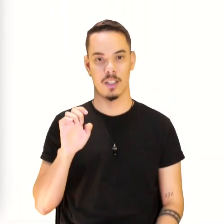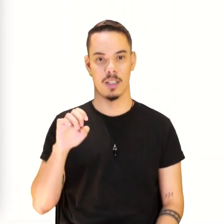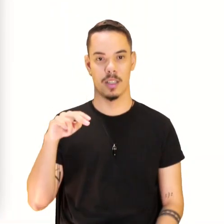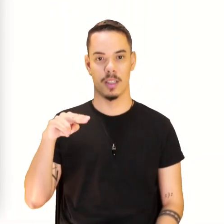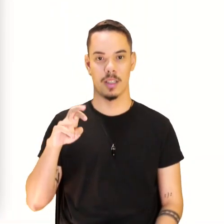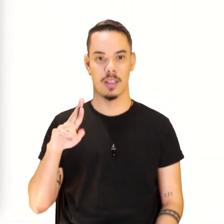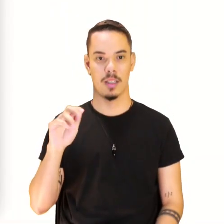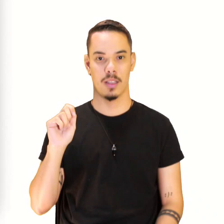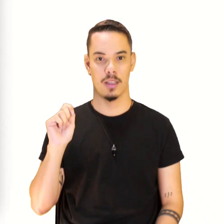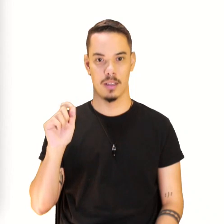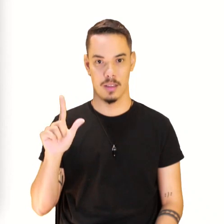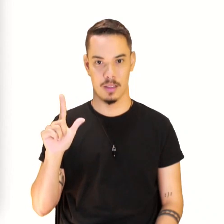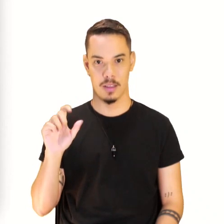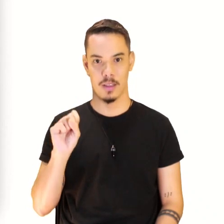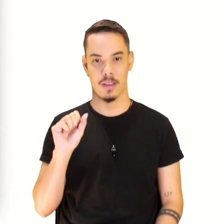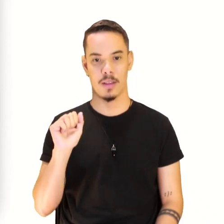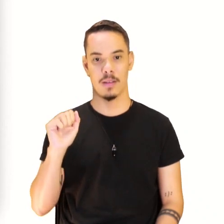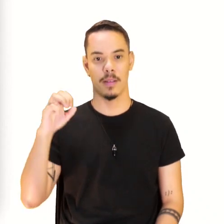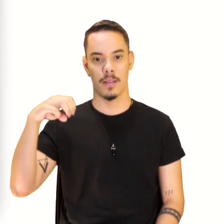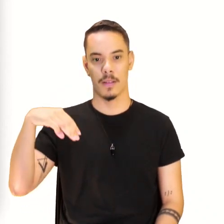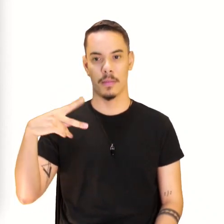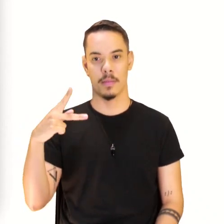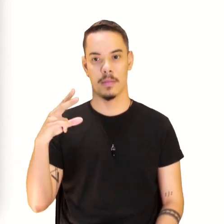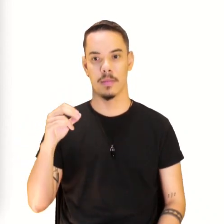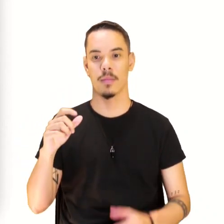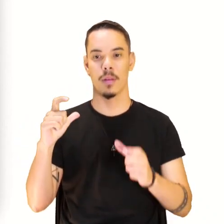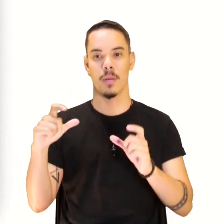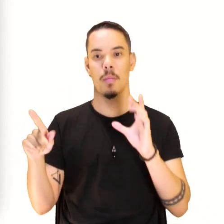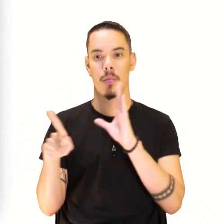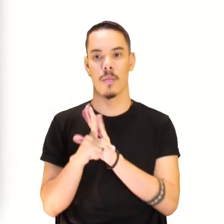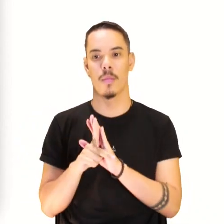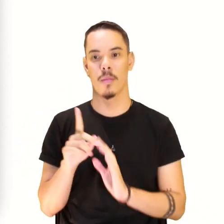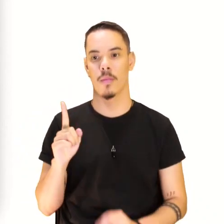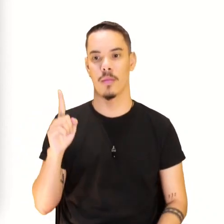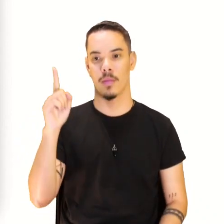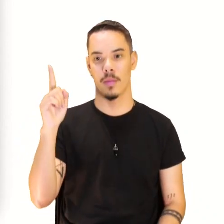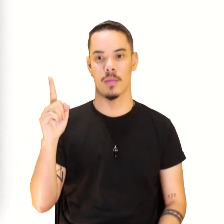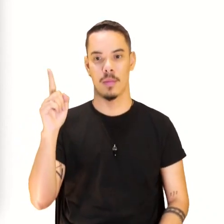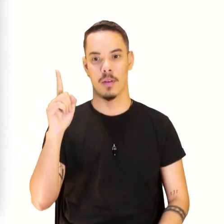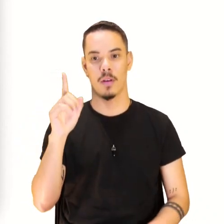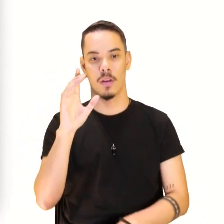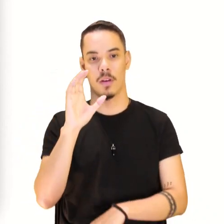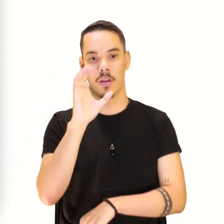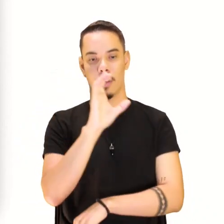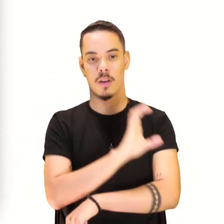extensão da Angelina dos Anjos lá forte Príncipe da Beira